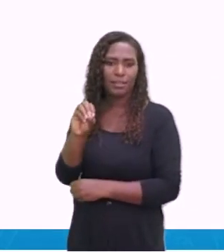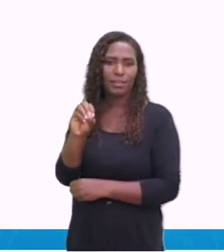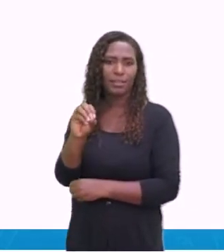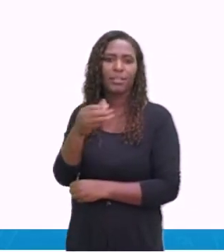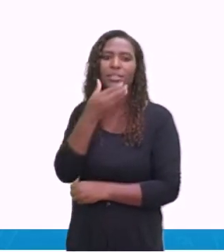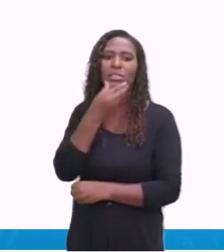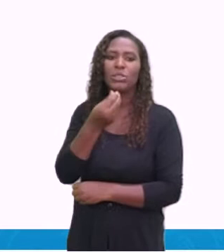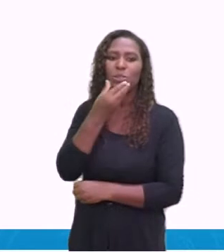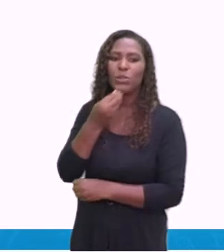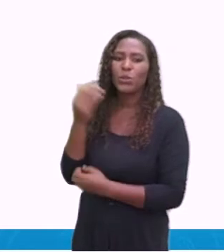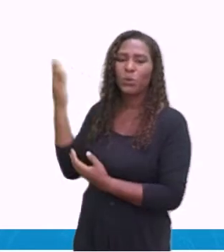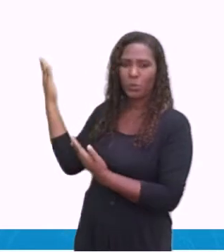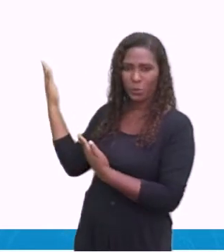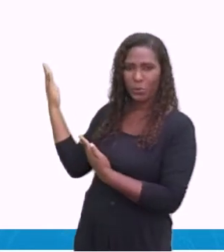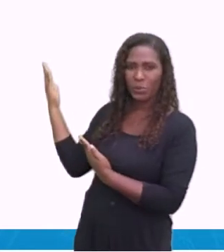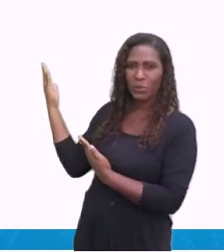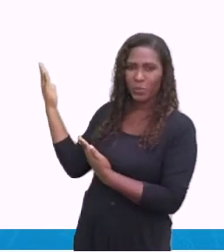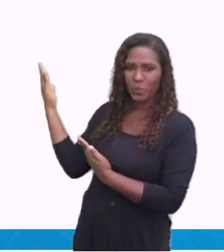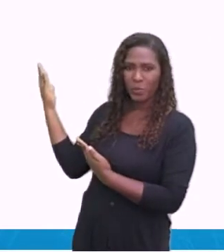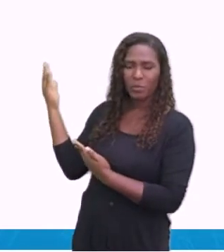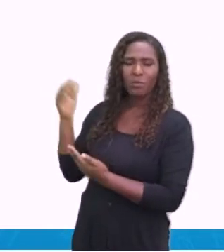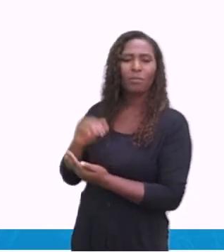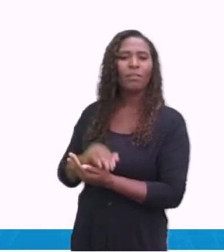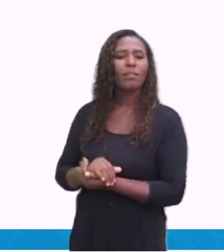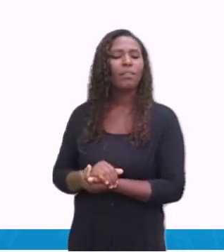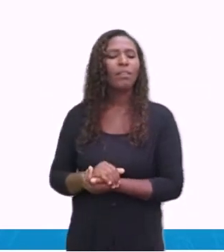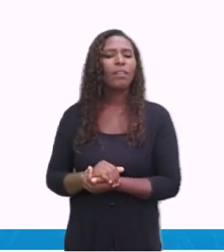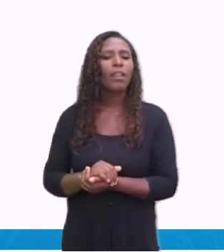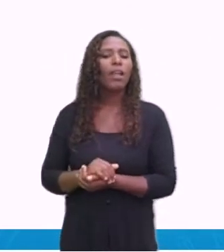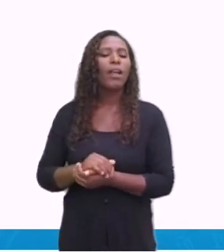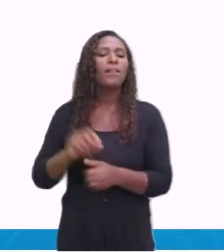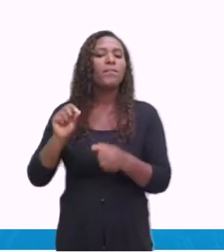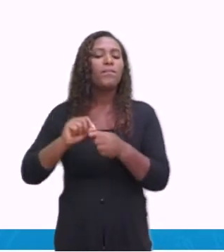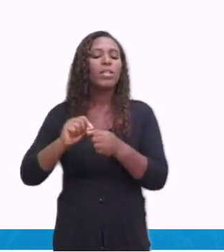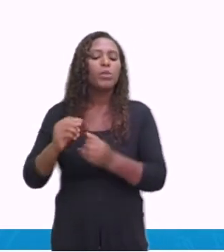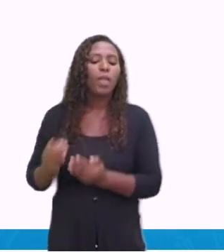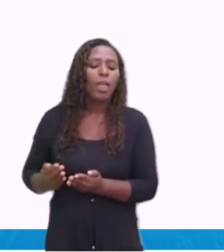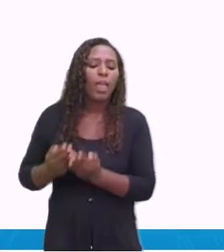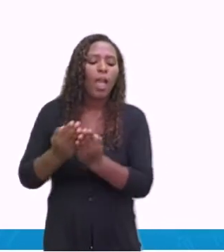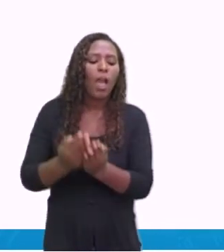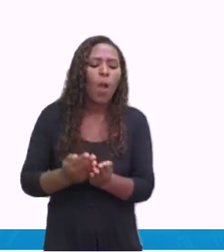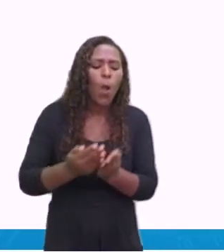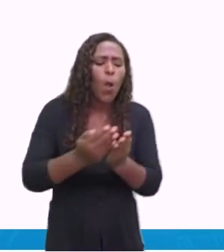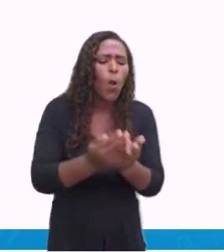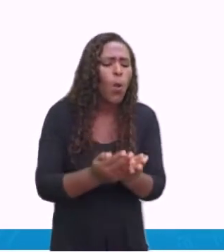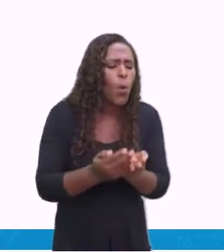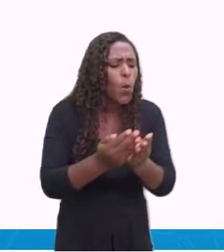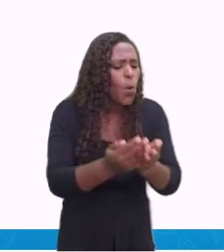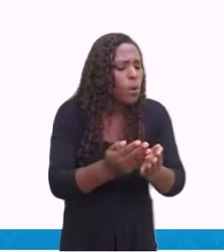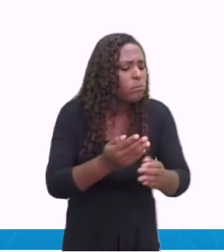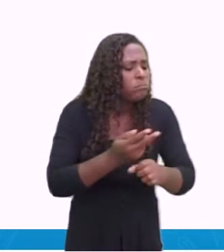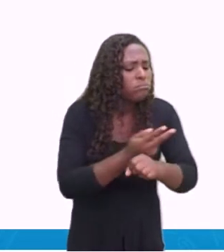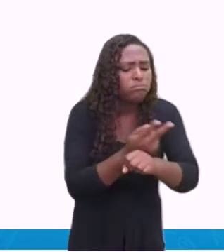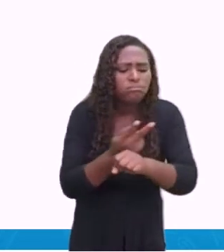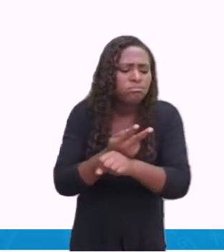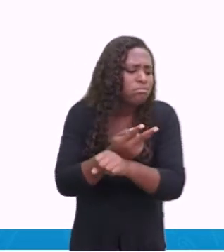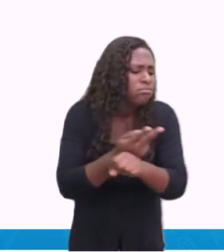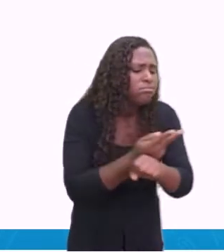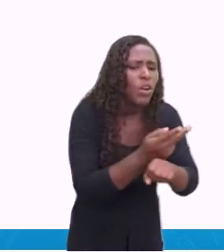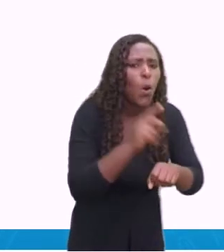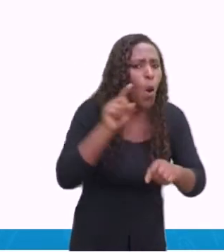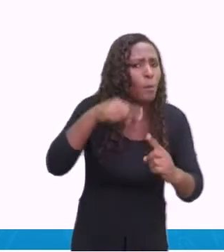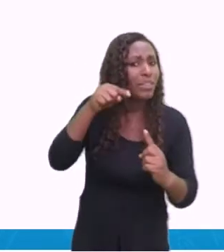Souza. Qual era o objetivo de Martim? Explorar o litoral, defender